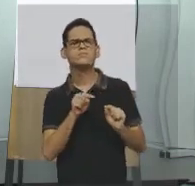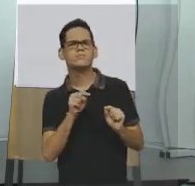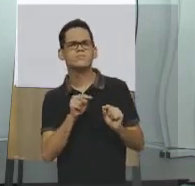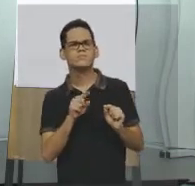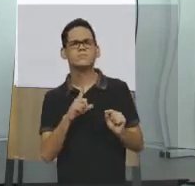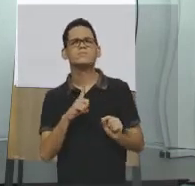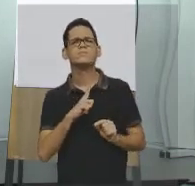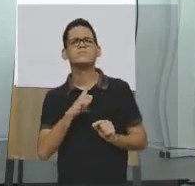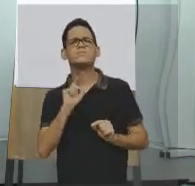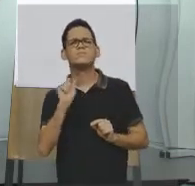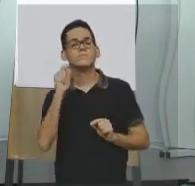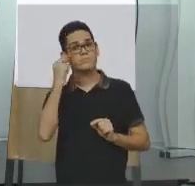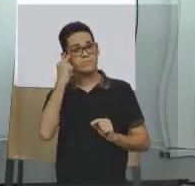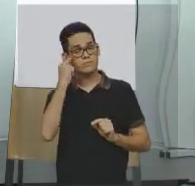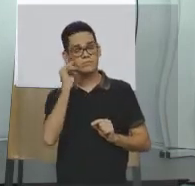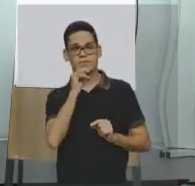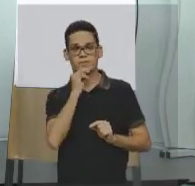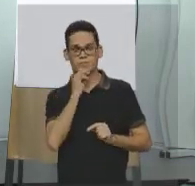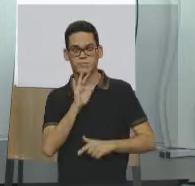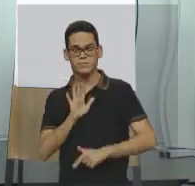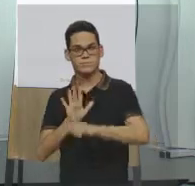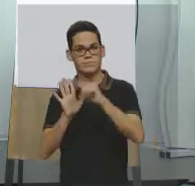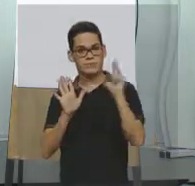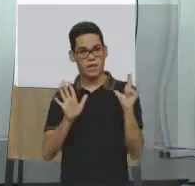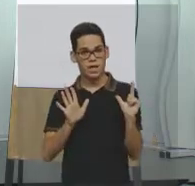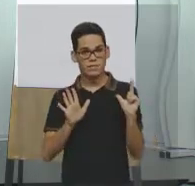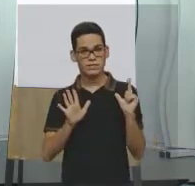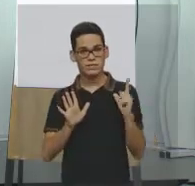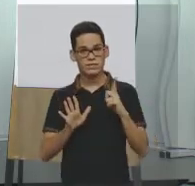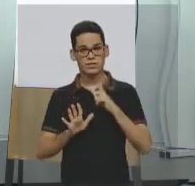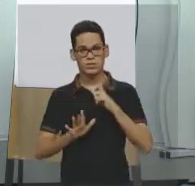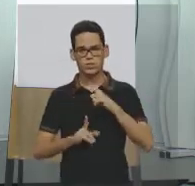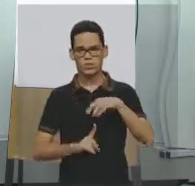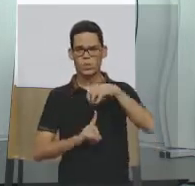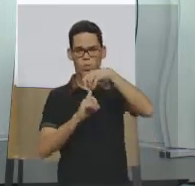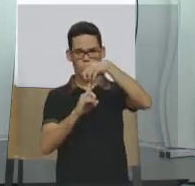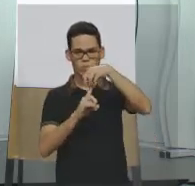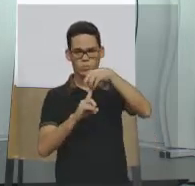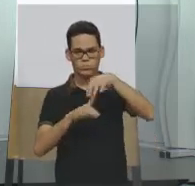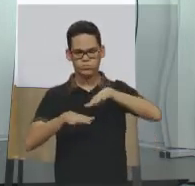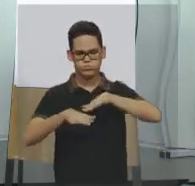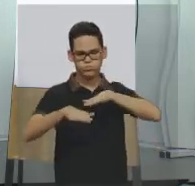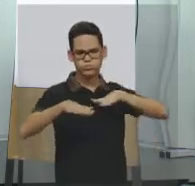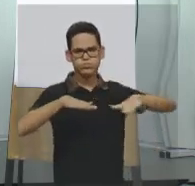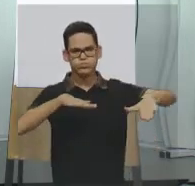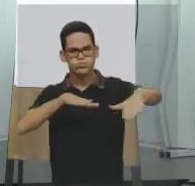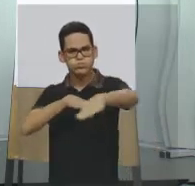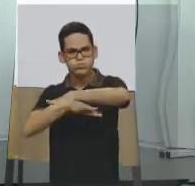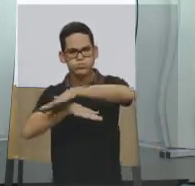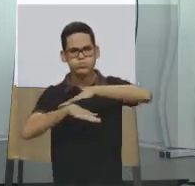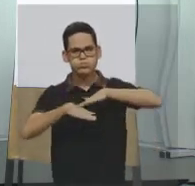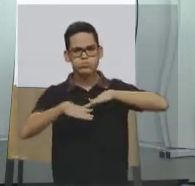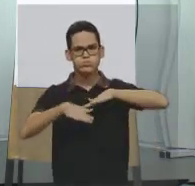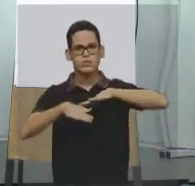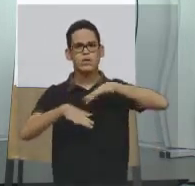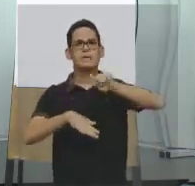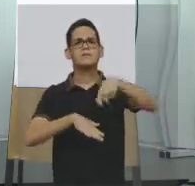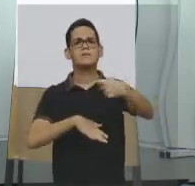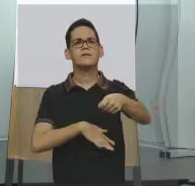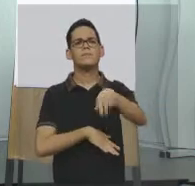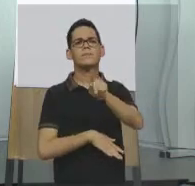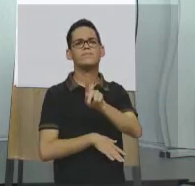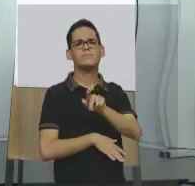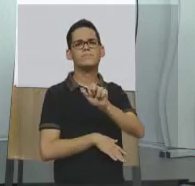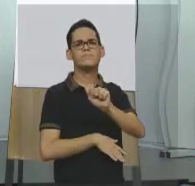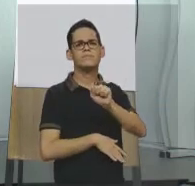tem a seguinte ideia, que antes nós tínhamos um supercontinente chamado de Pangeia. Esse supercontinente, então,